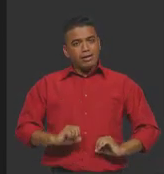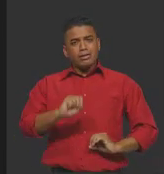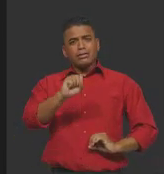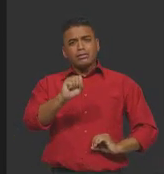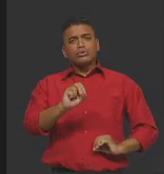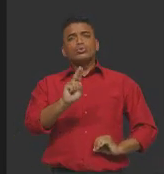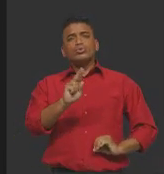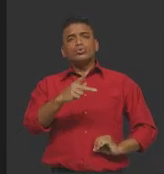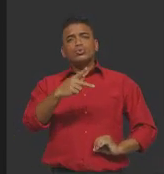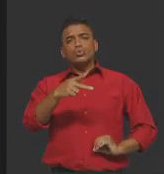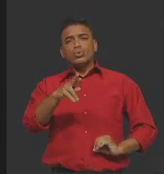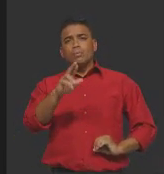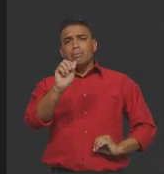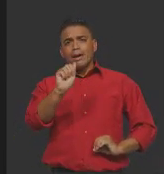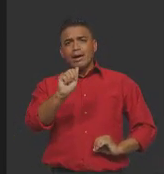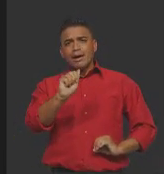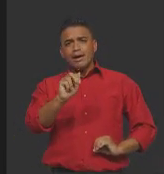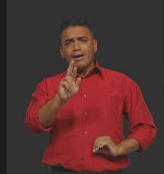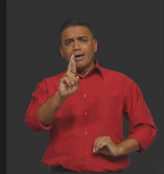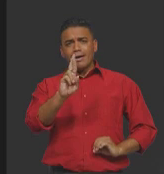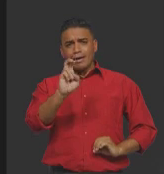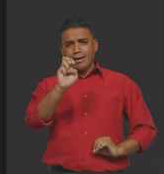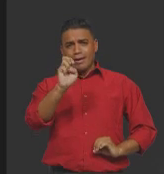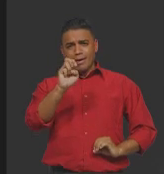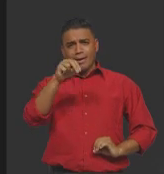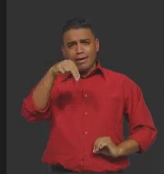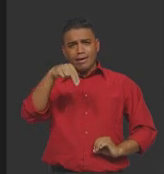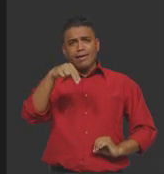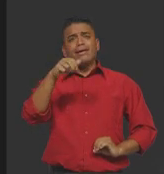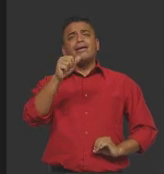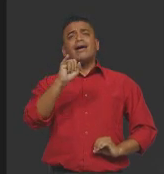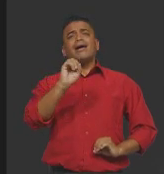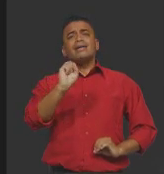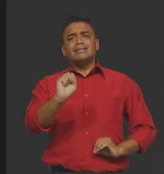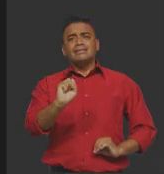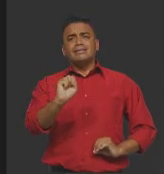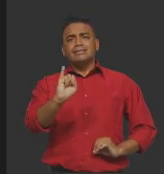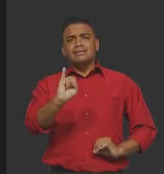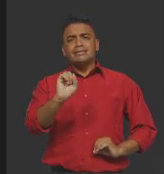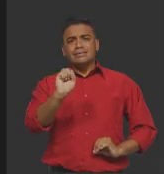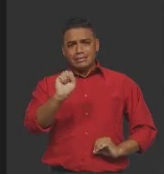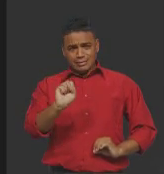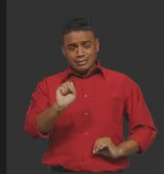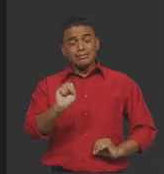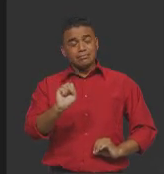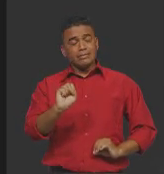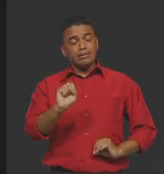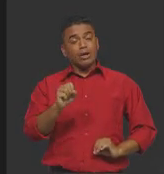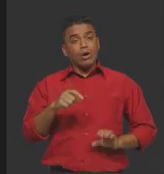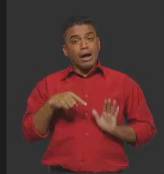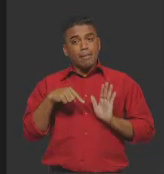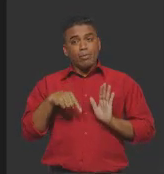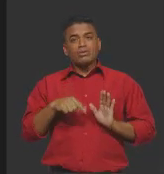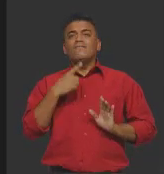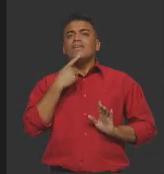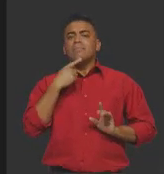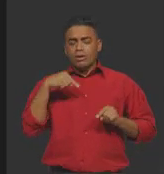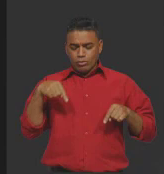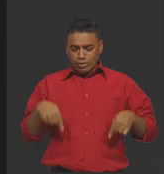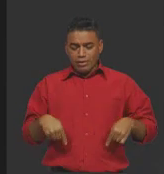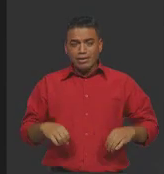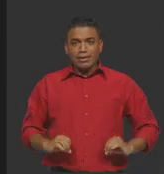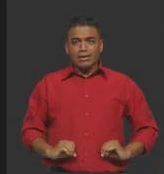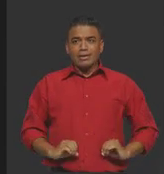suprarrenais, sobre os rins. Então aqui as setas vermelhas estão apontando para as suprarrenais e elas